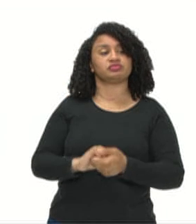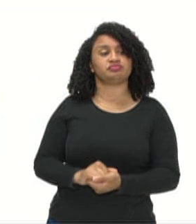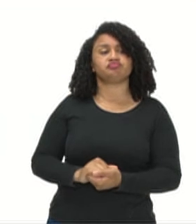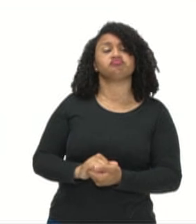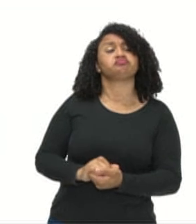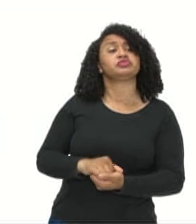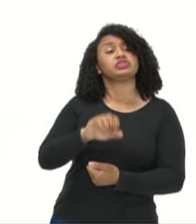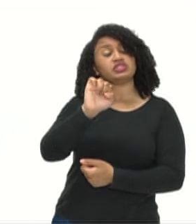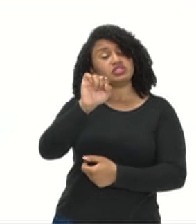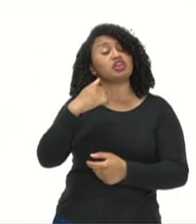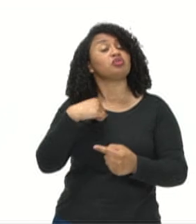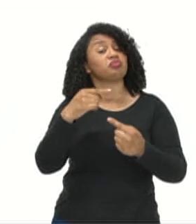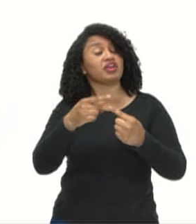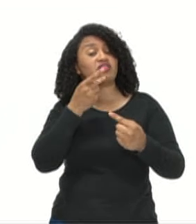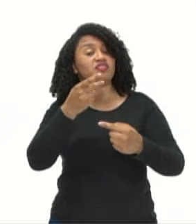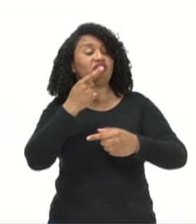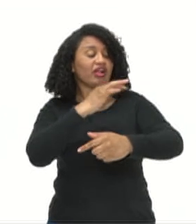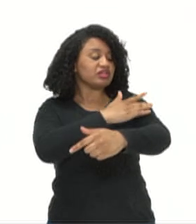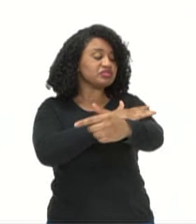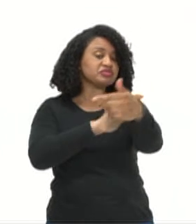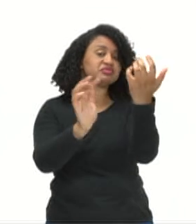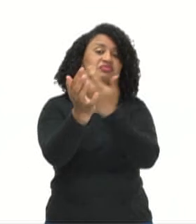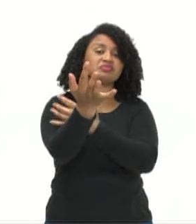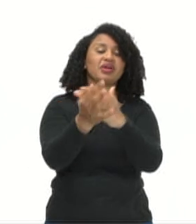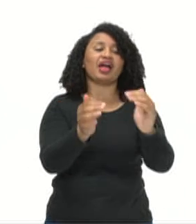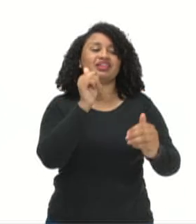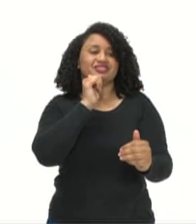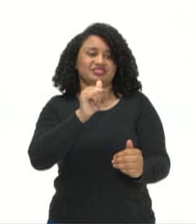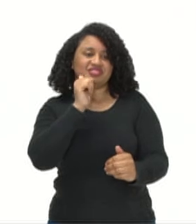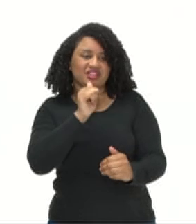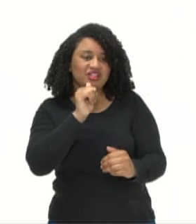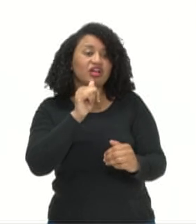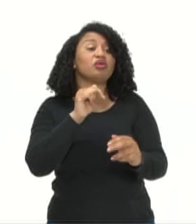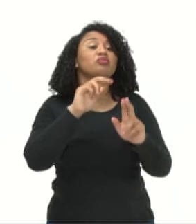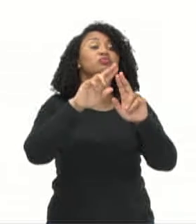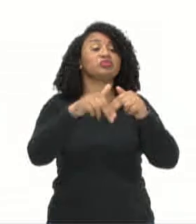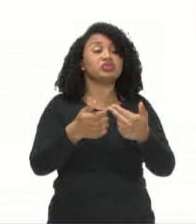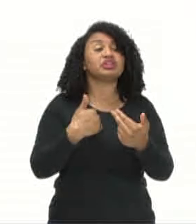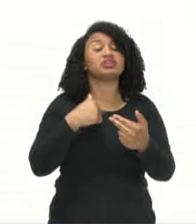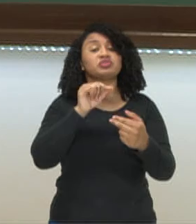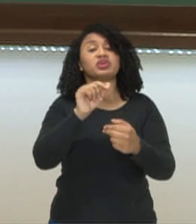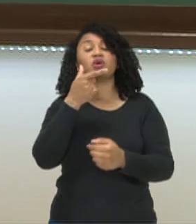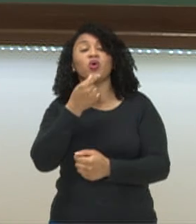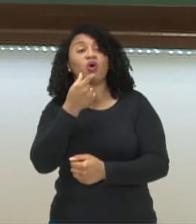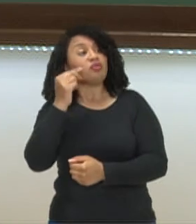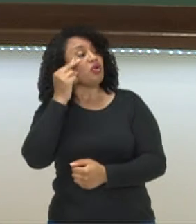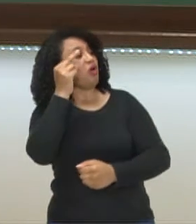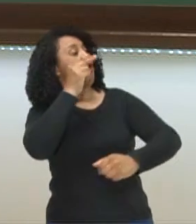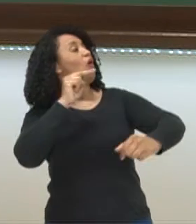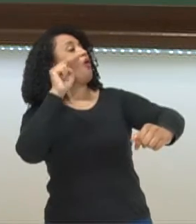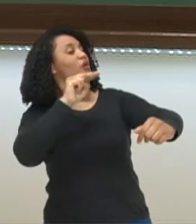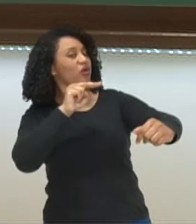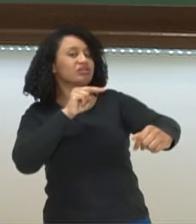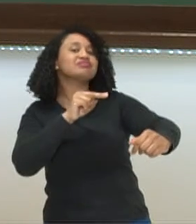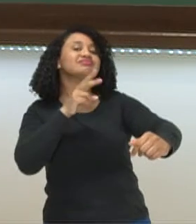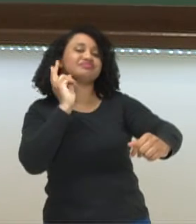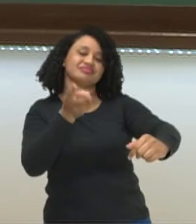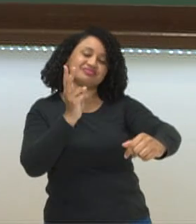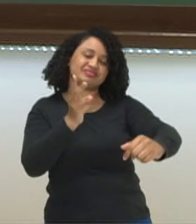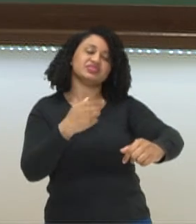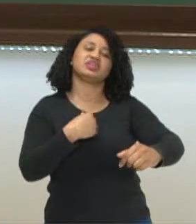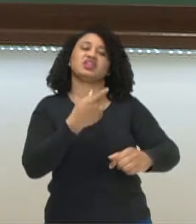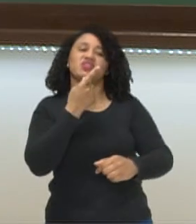referem-se aos braços de Dona Severina. Motivação da atenção do Inácio, ó. Ela fala aqui, ó, como estavam